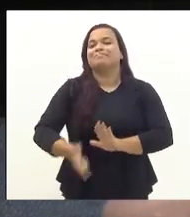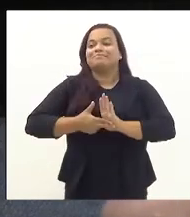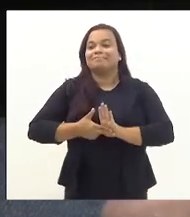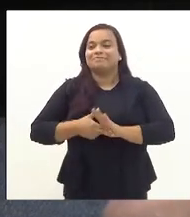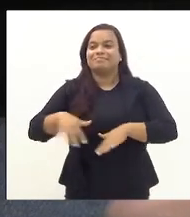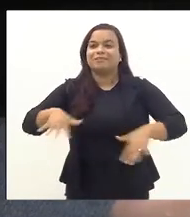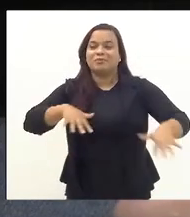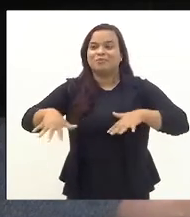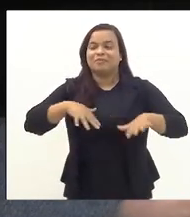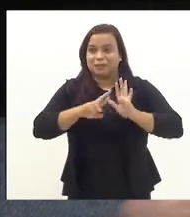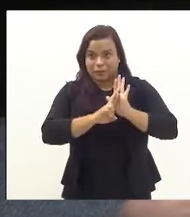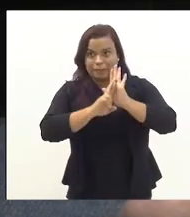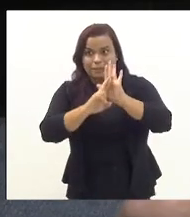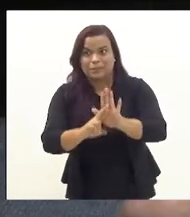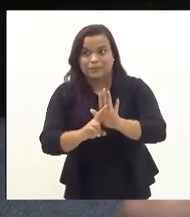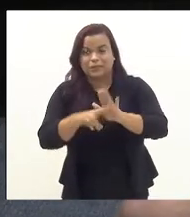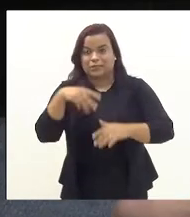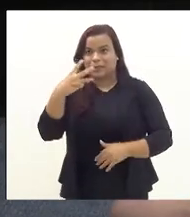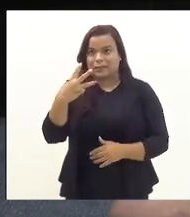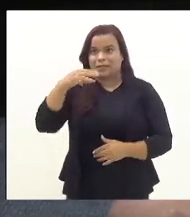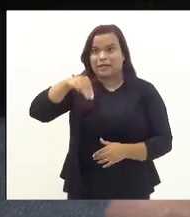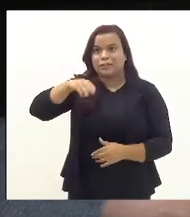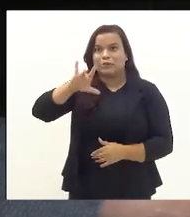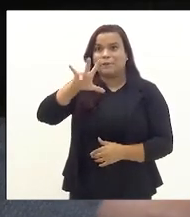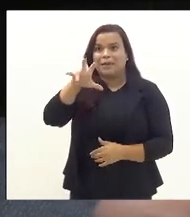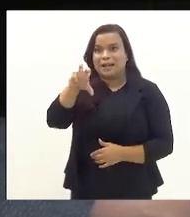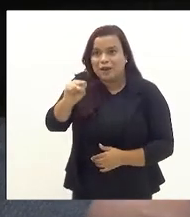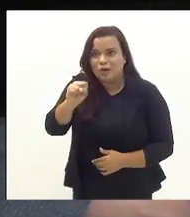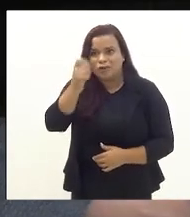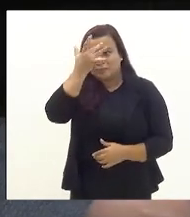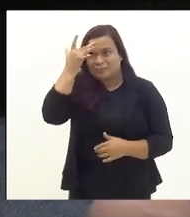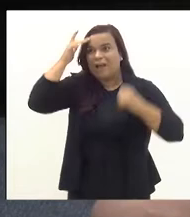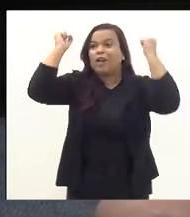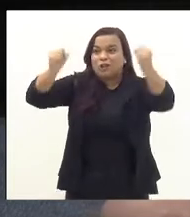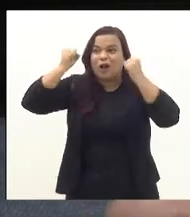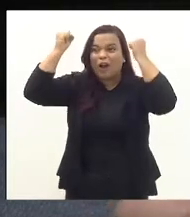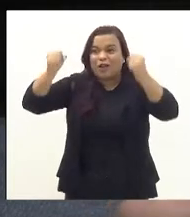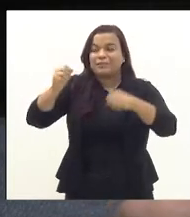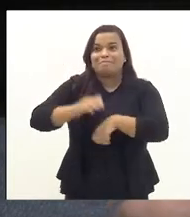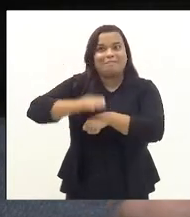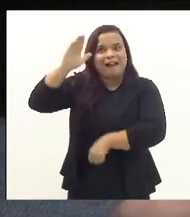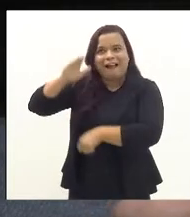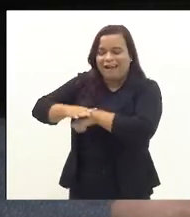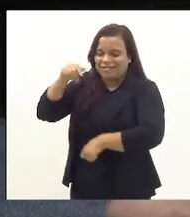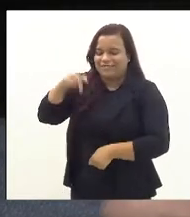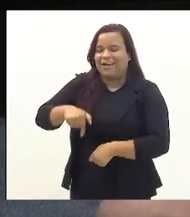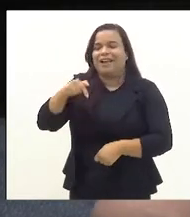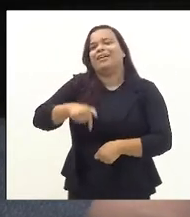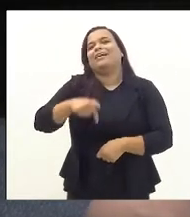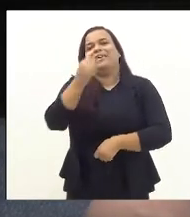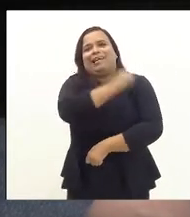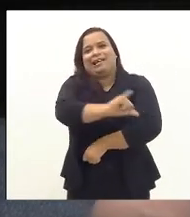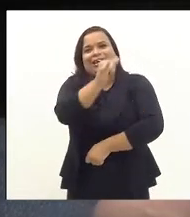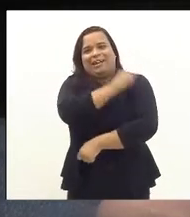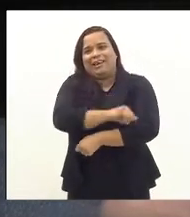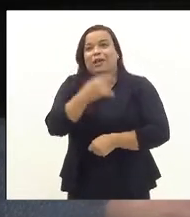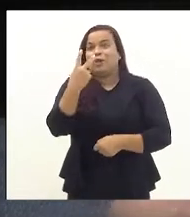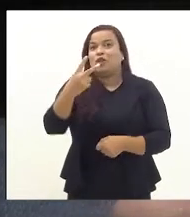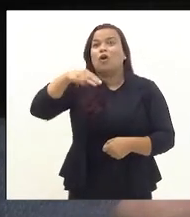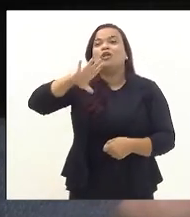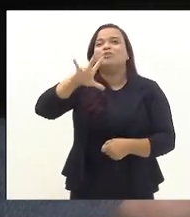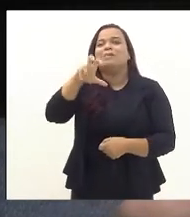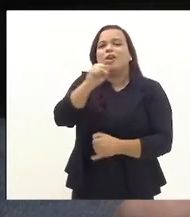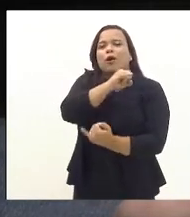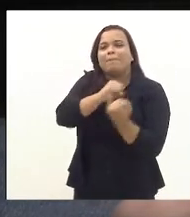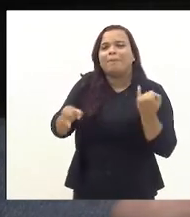movimento que representa mais de 3 milhões de torcedores no nosso país afora, aqui no estado do Rio de Janeiro, chegando a quase 2 milhões e